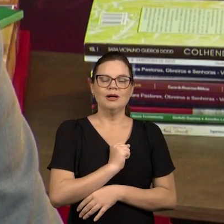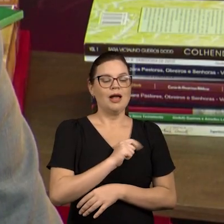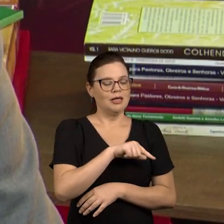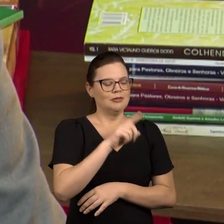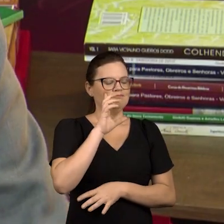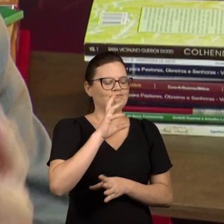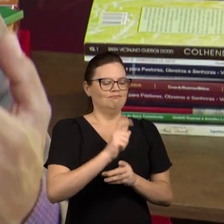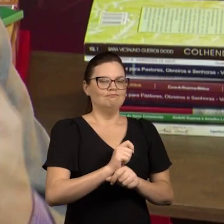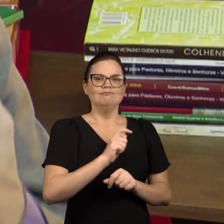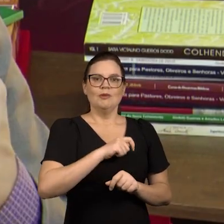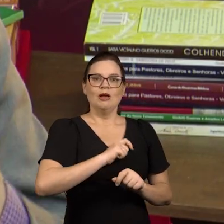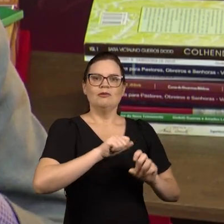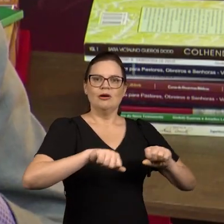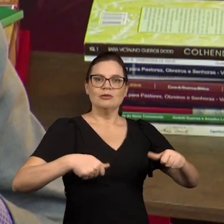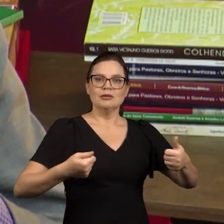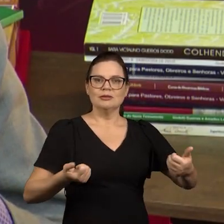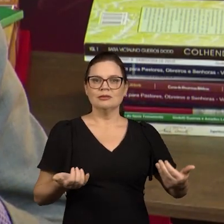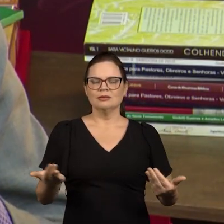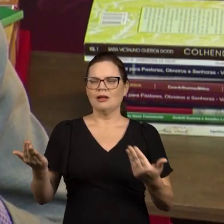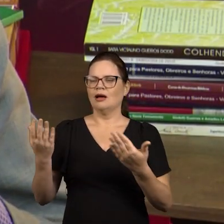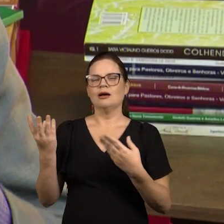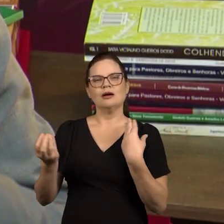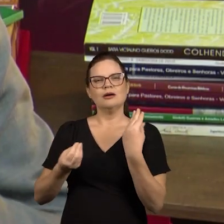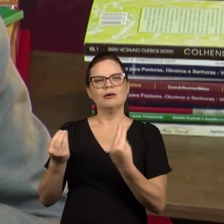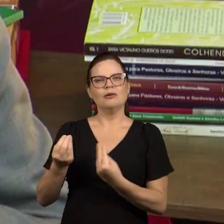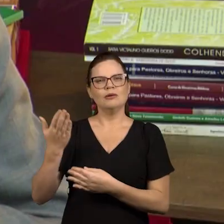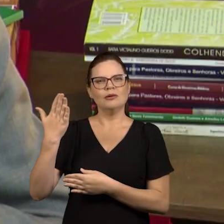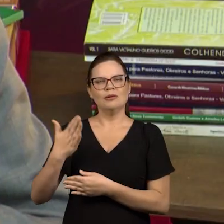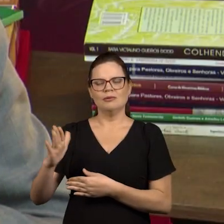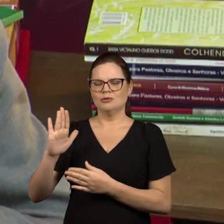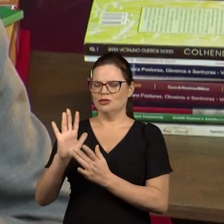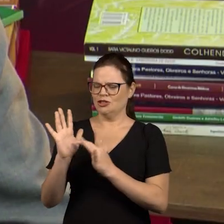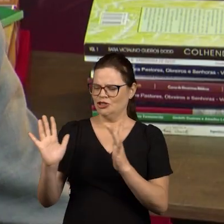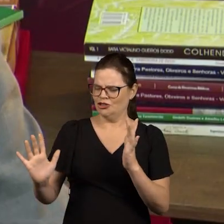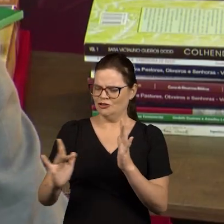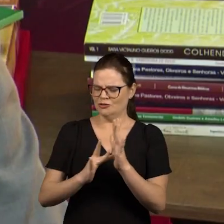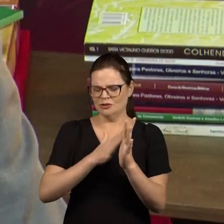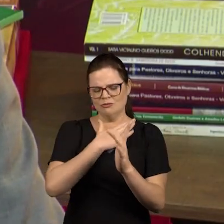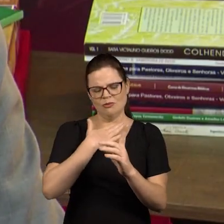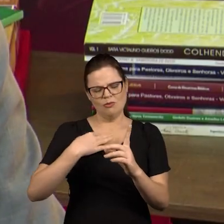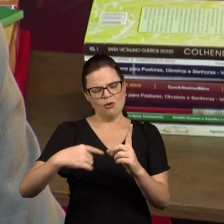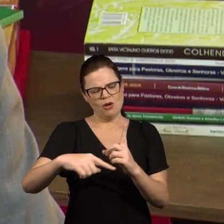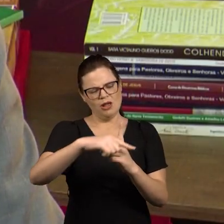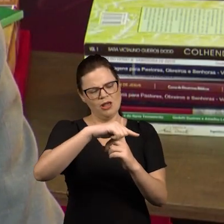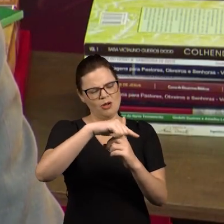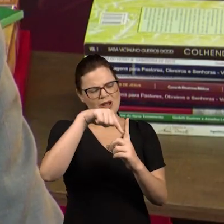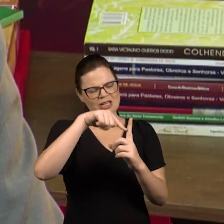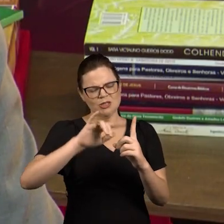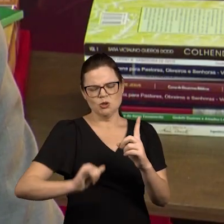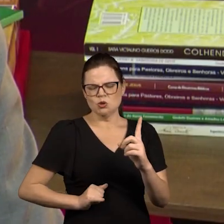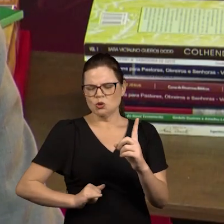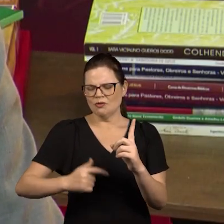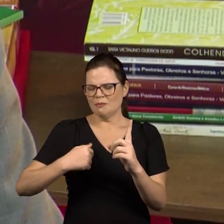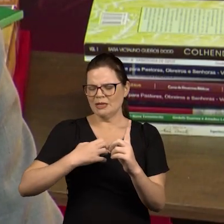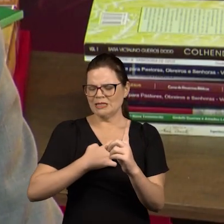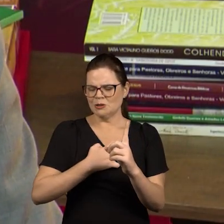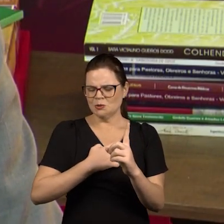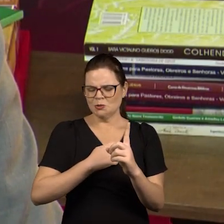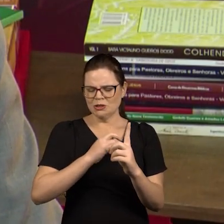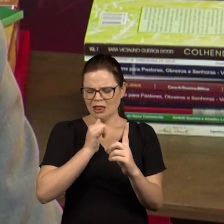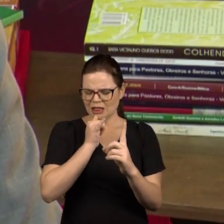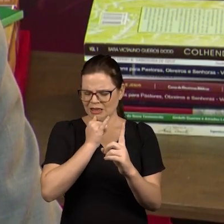fazer isso, né? De levar sobre ele a dor que era minha, a minha angústia, a minha